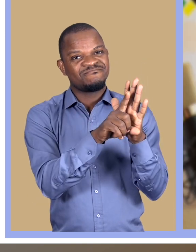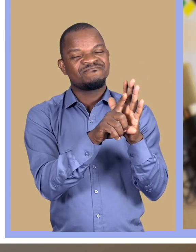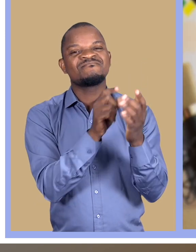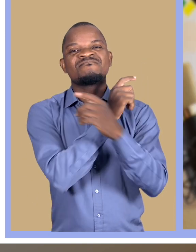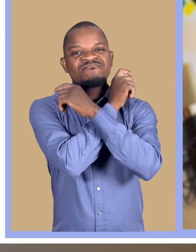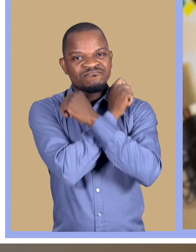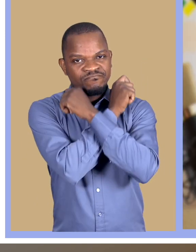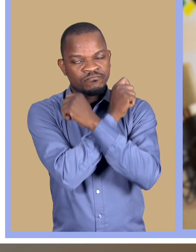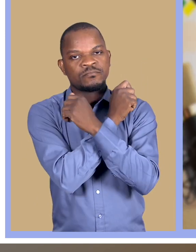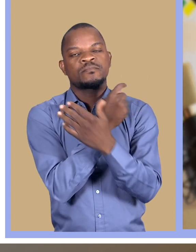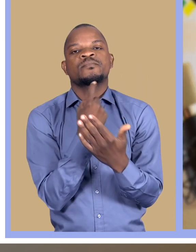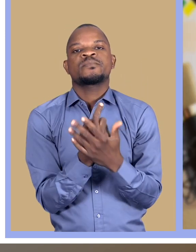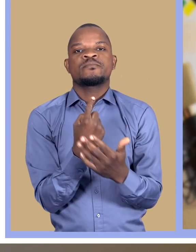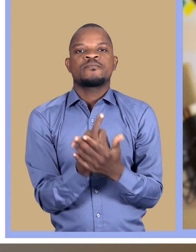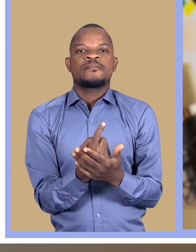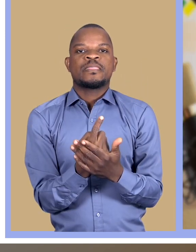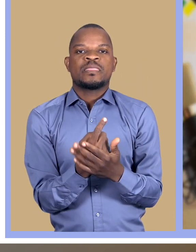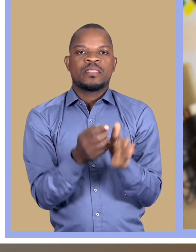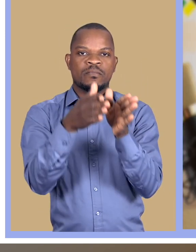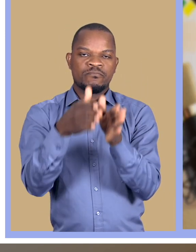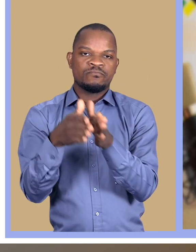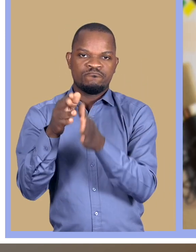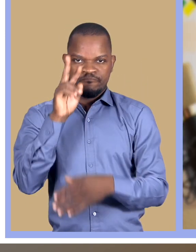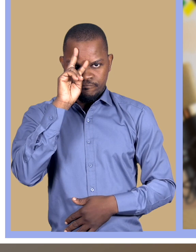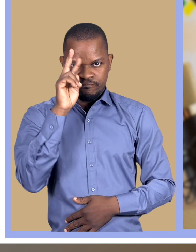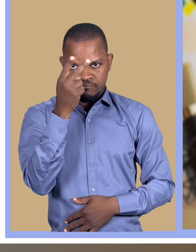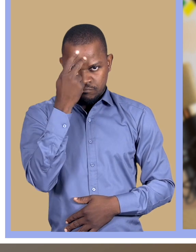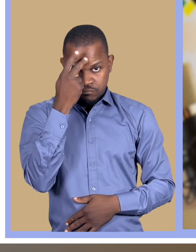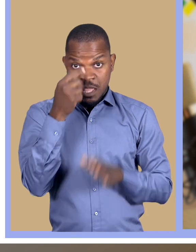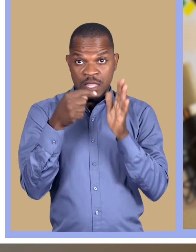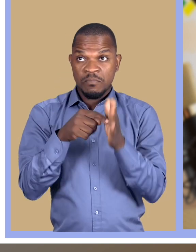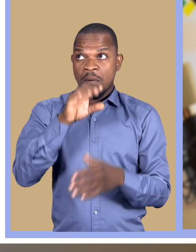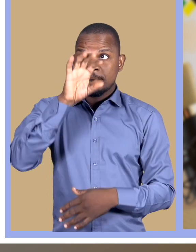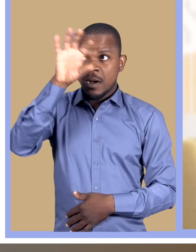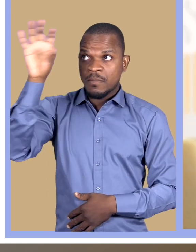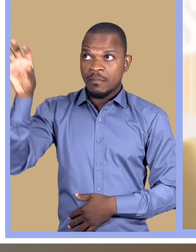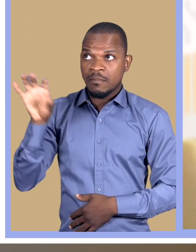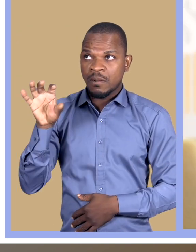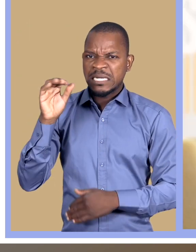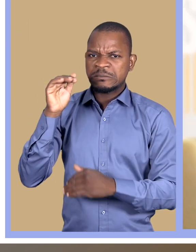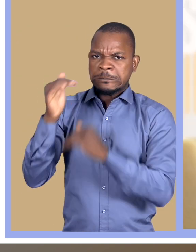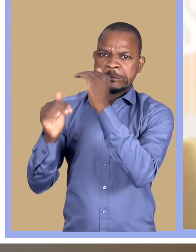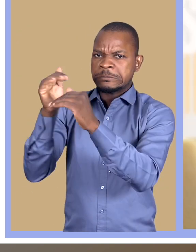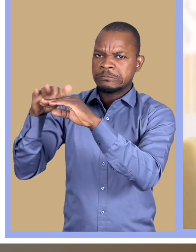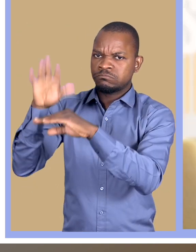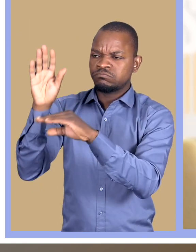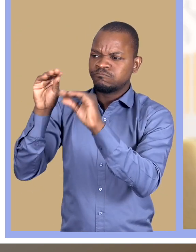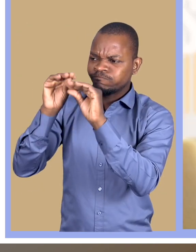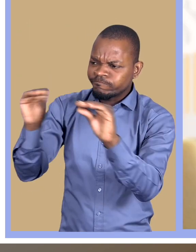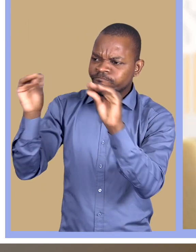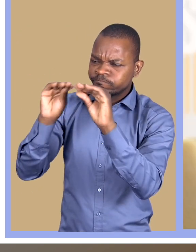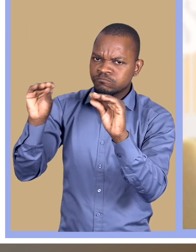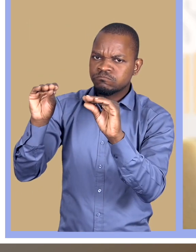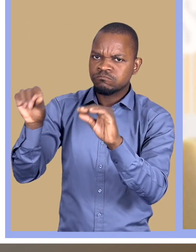repelir comportamentos errados. E os países que estão avançados no conceito educacional, da parte ambiental, que nós